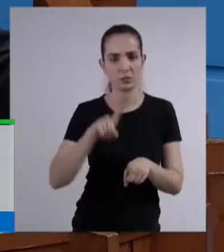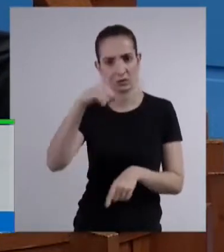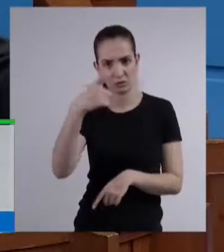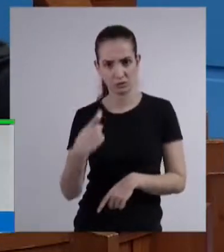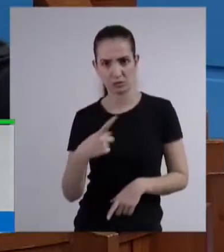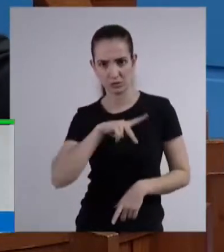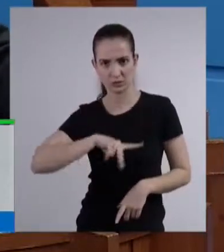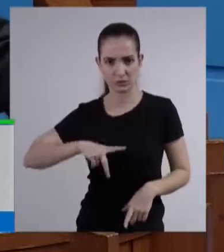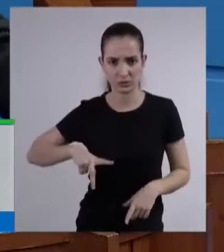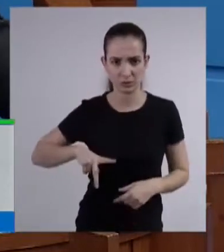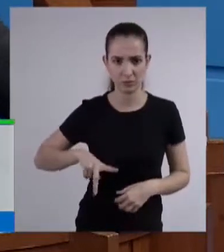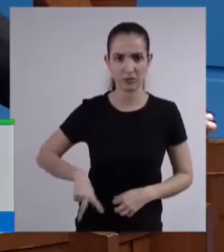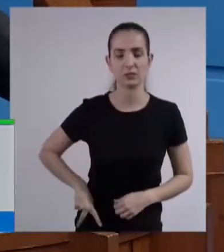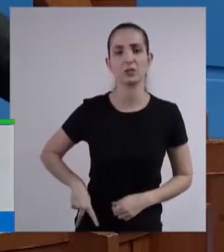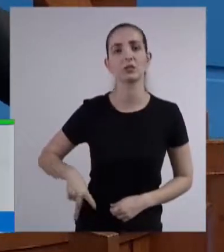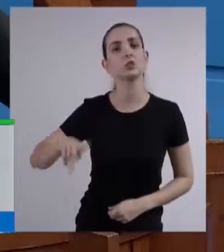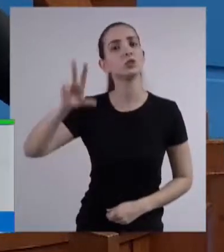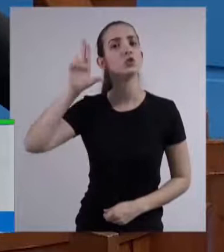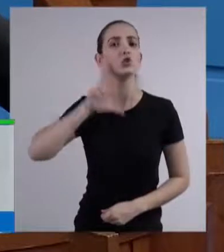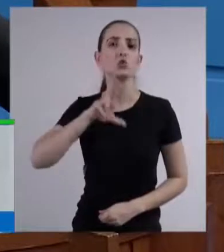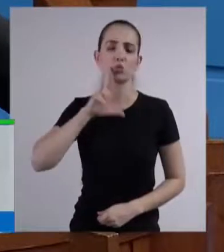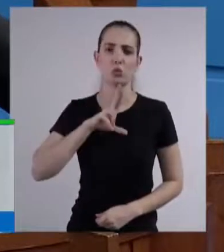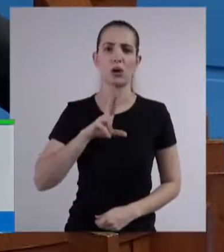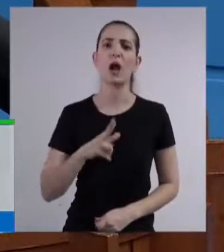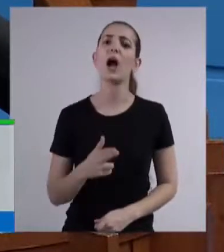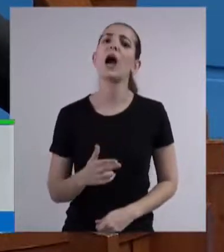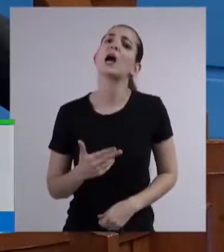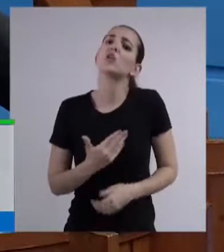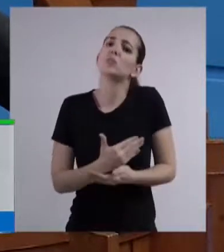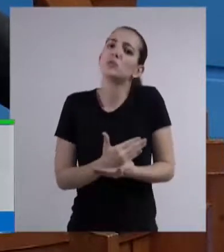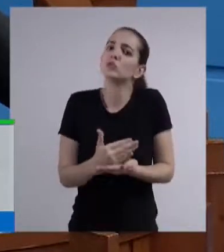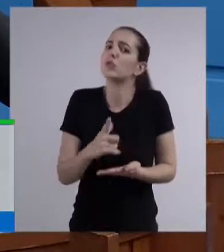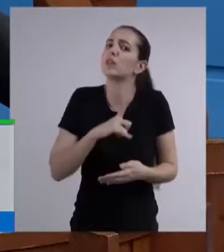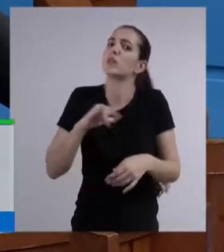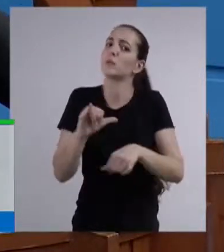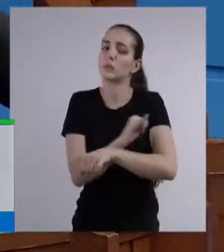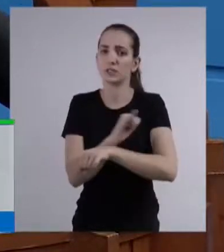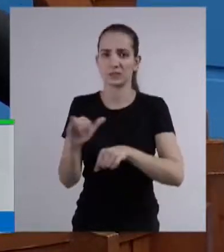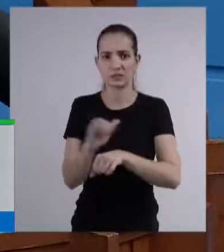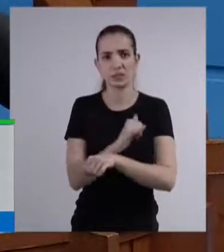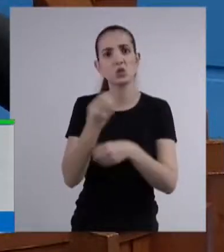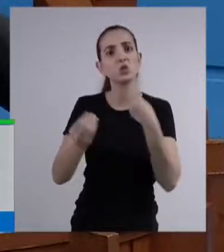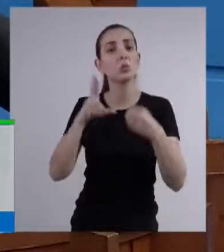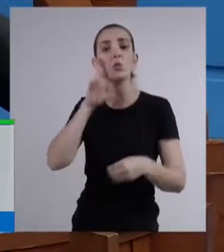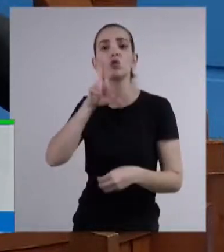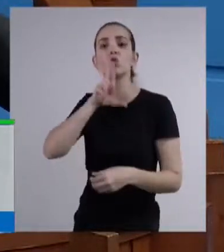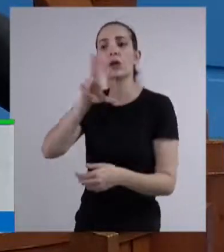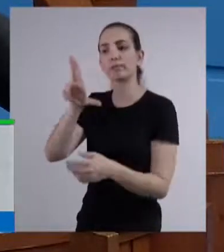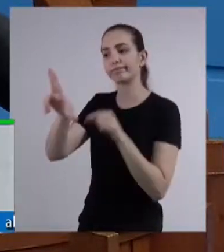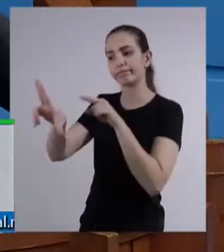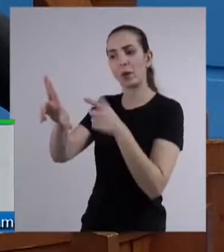plano para prender o ex-presidente Lula para que ele não fosse candidato.